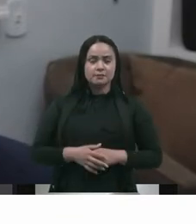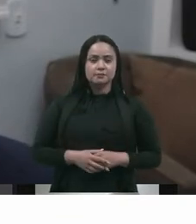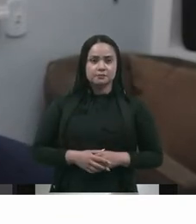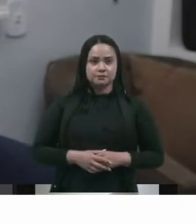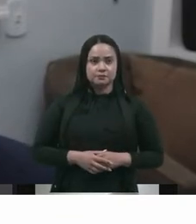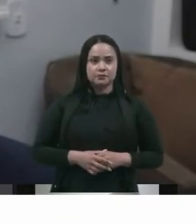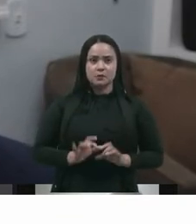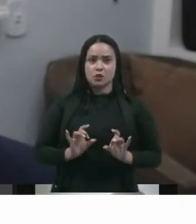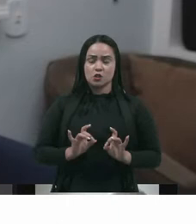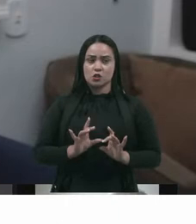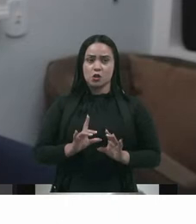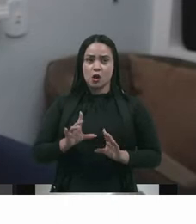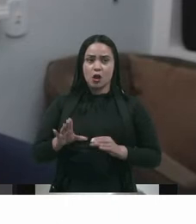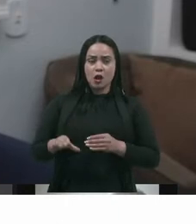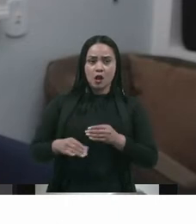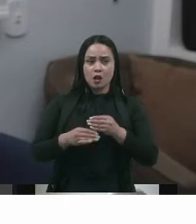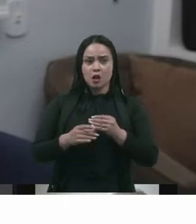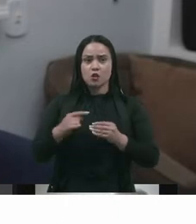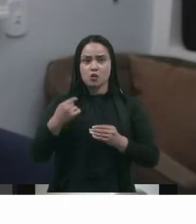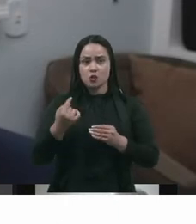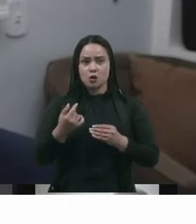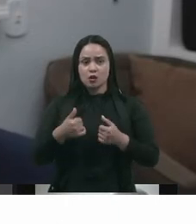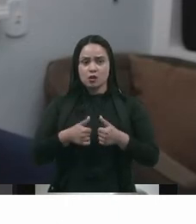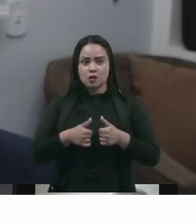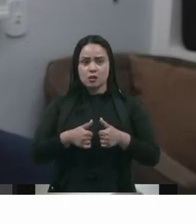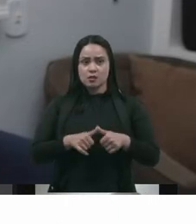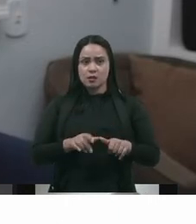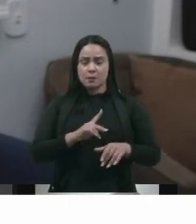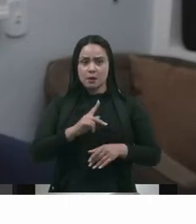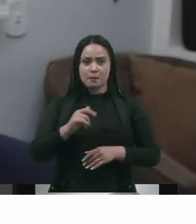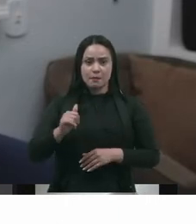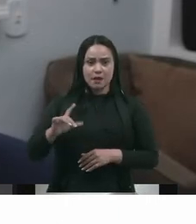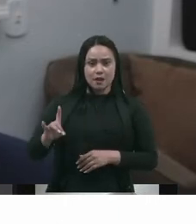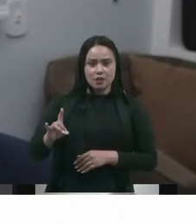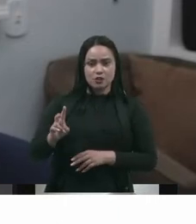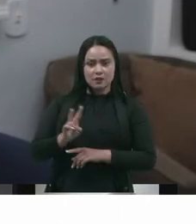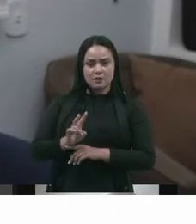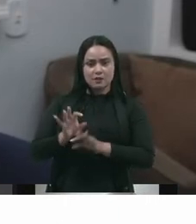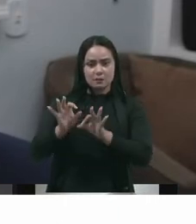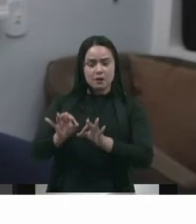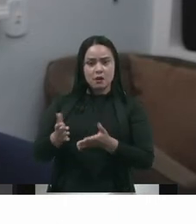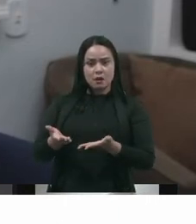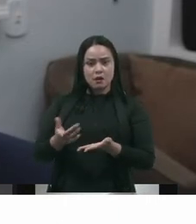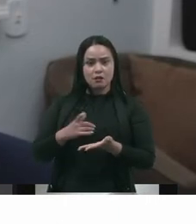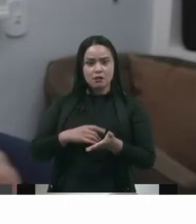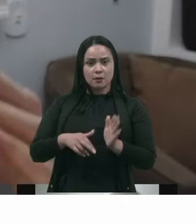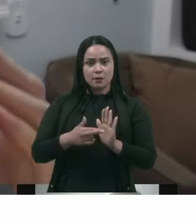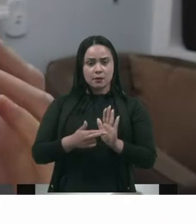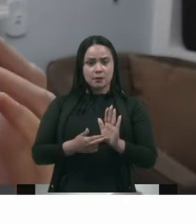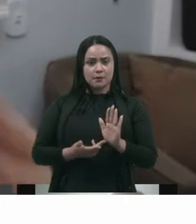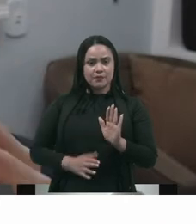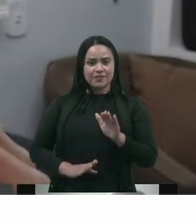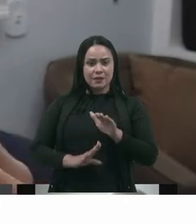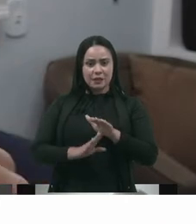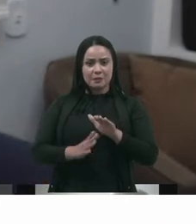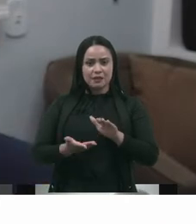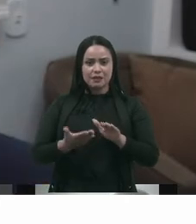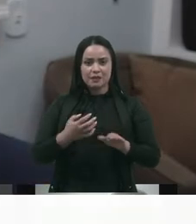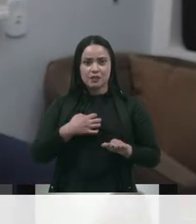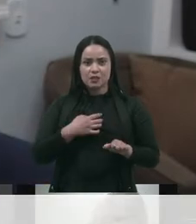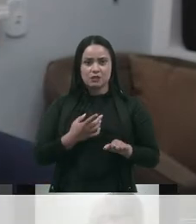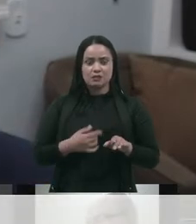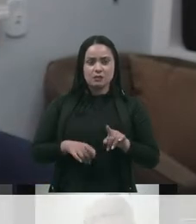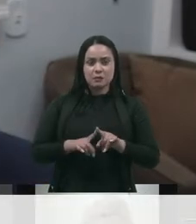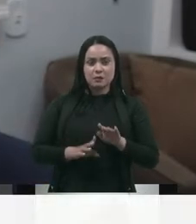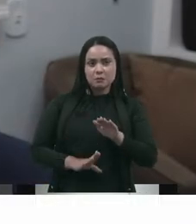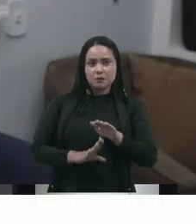Eu apenas acresço que, como nós não estamos em sede de palha ou reclamação disciplinar, mas sim em revidiz, isso delimita a forma e delimita